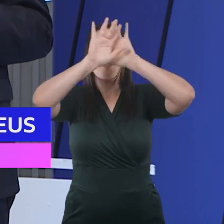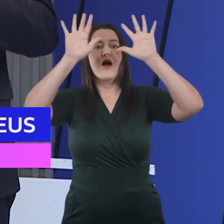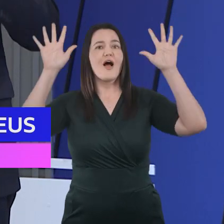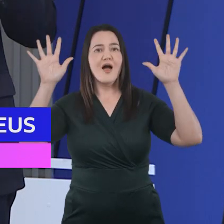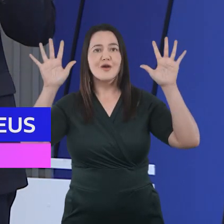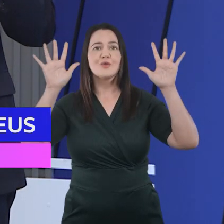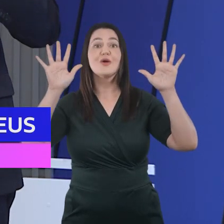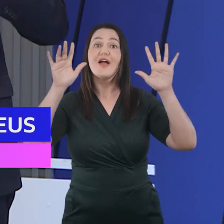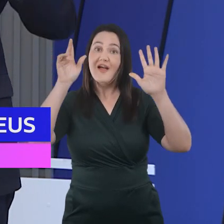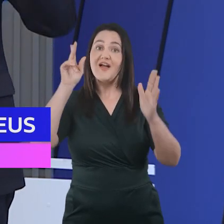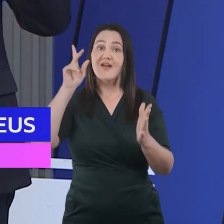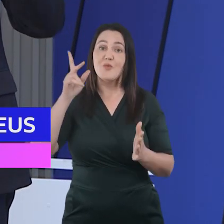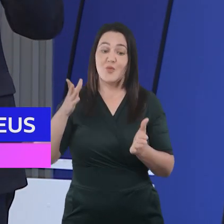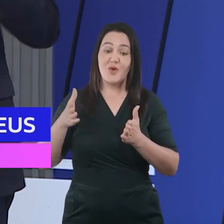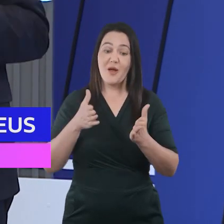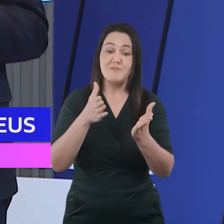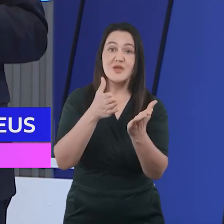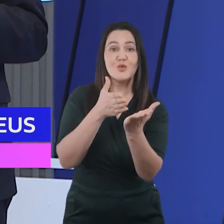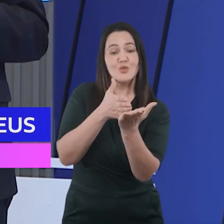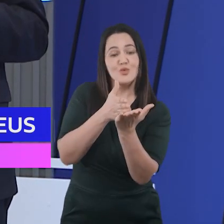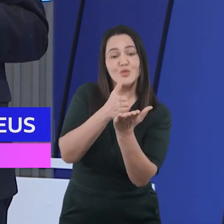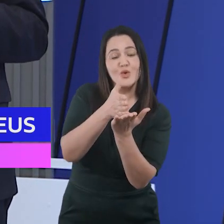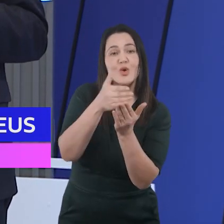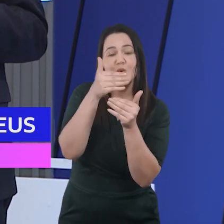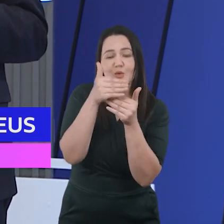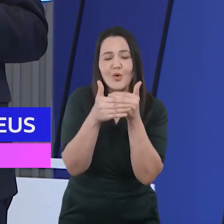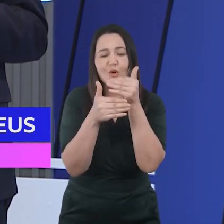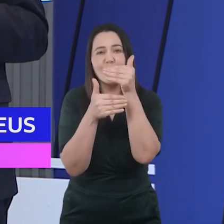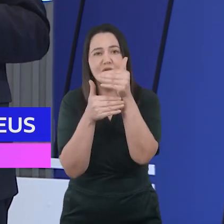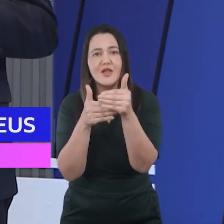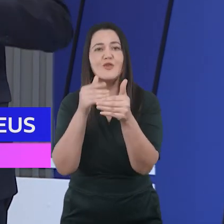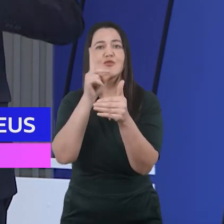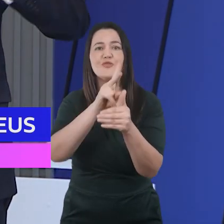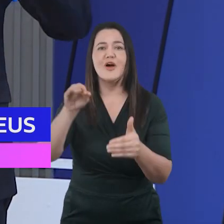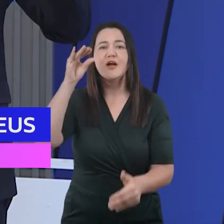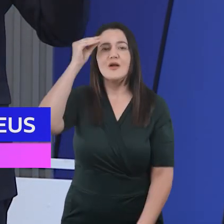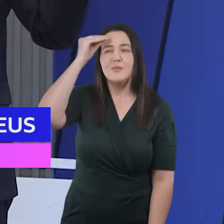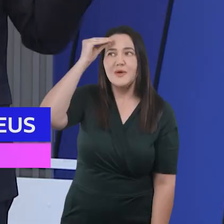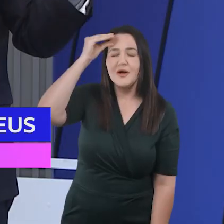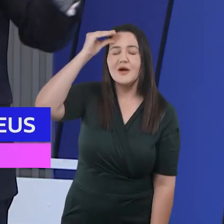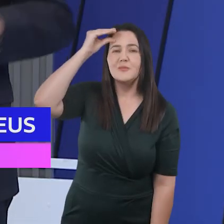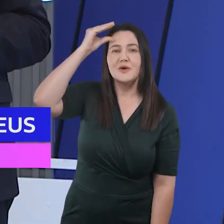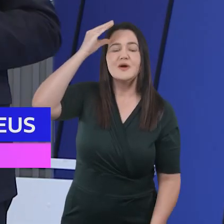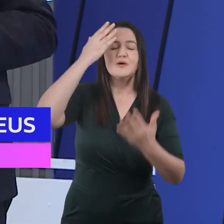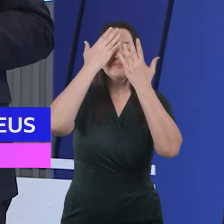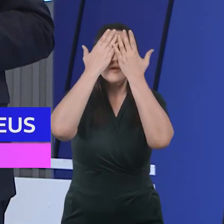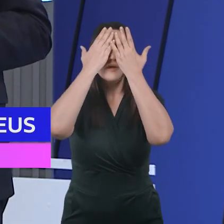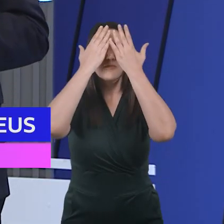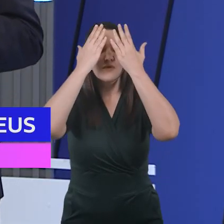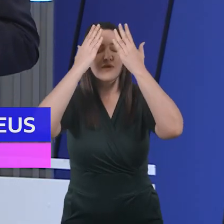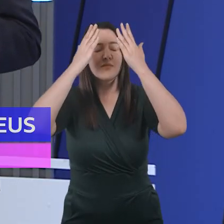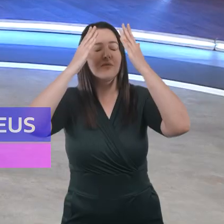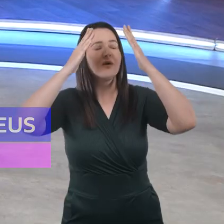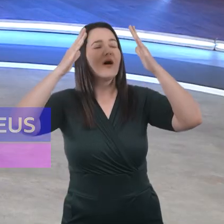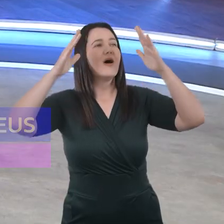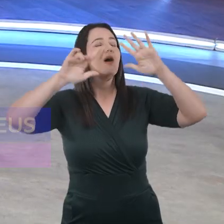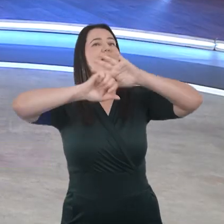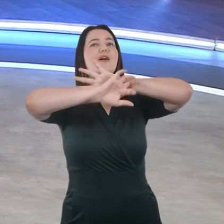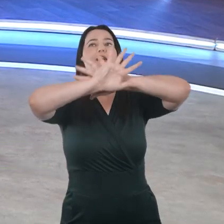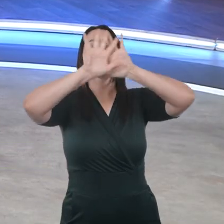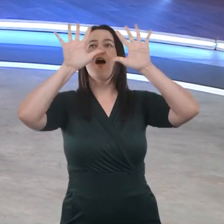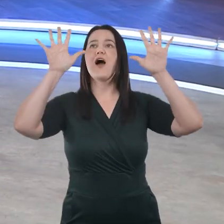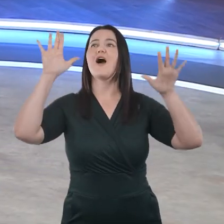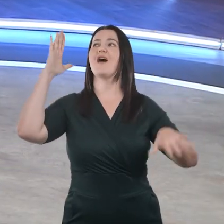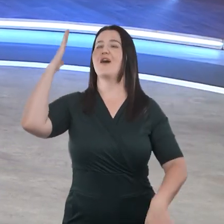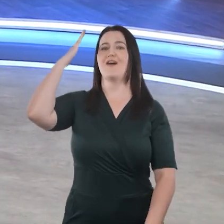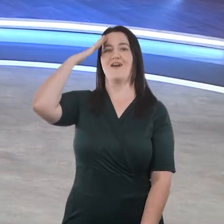alvorecer. Vai brilhando mais e mais, até fazer com que o dia seja perfeito.